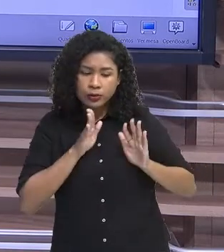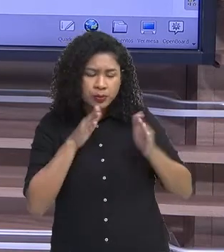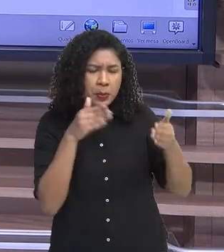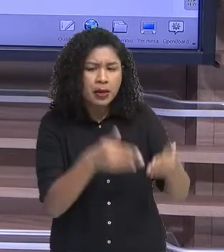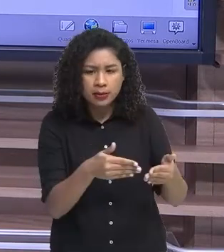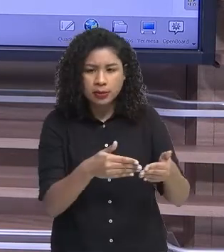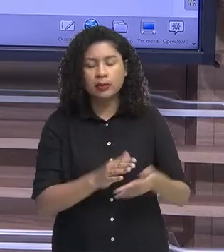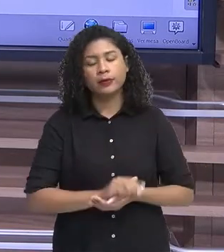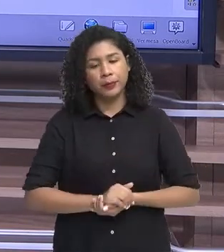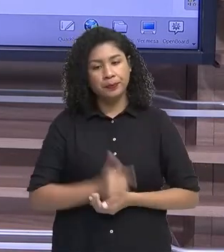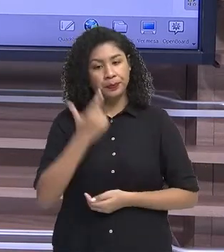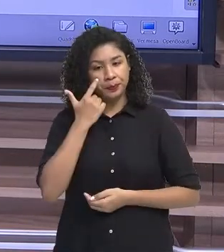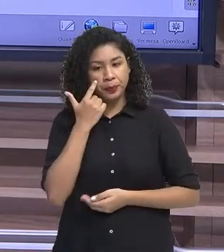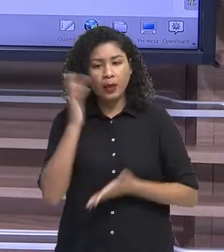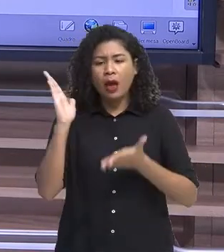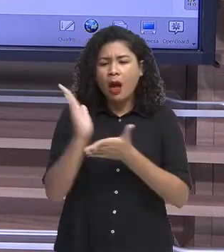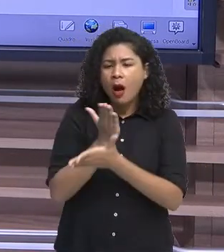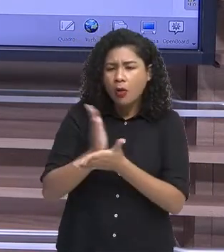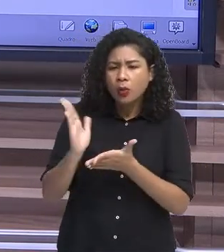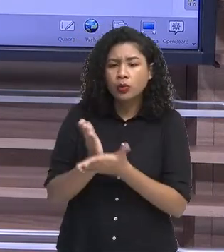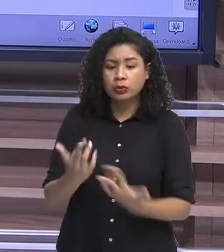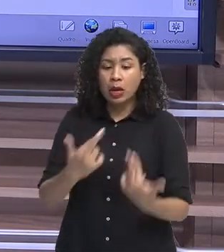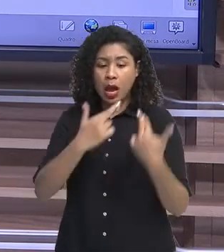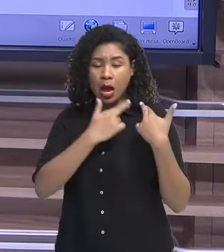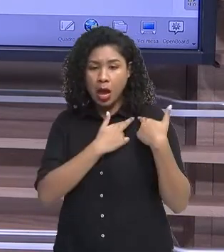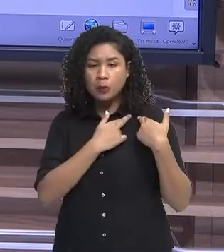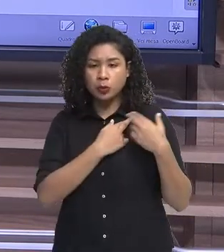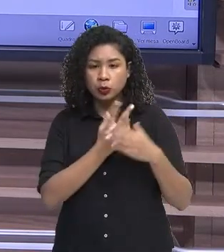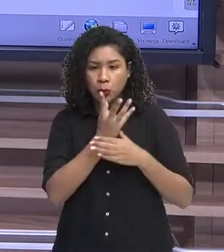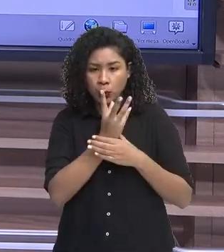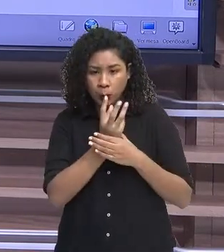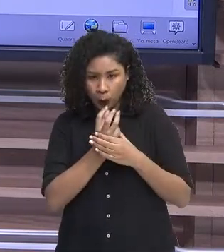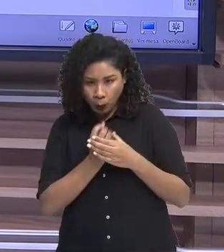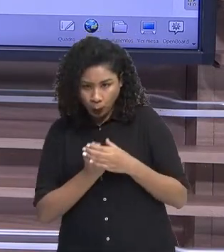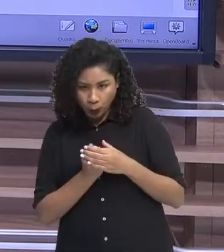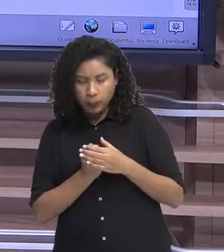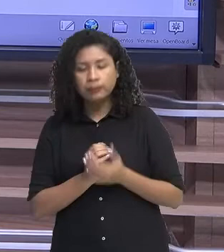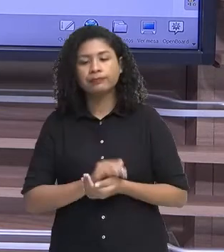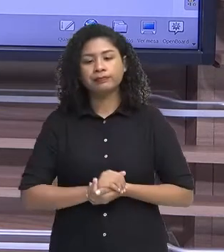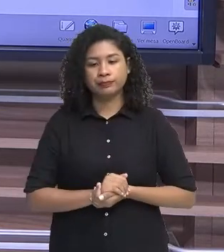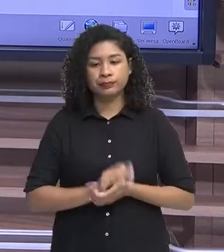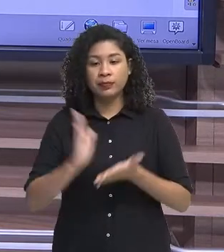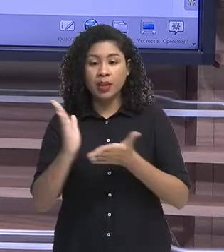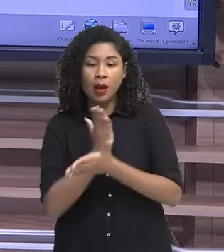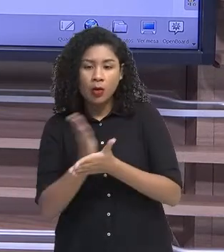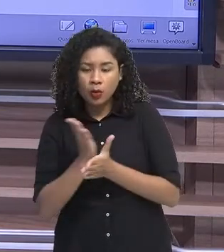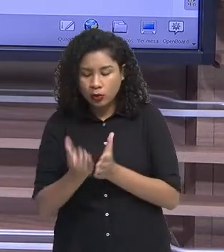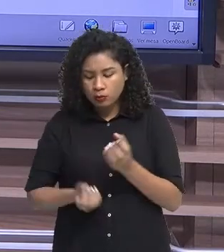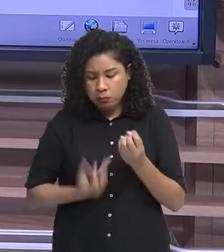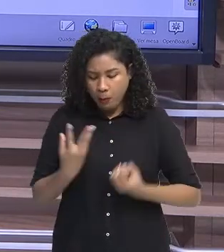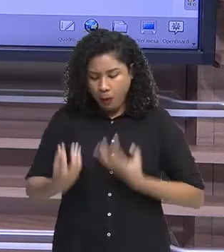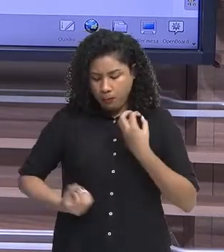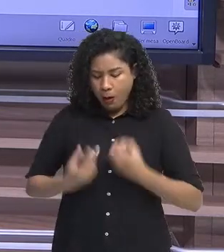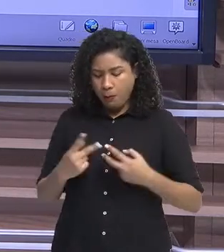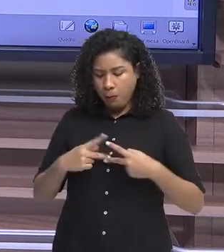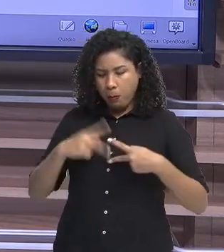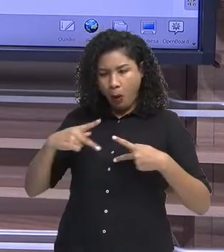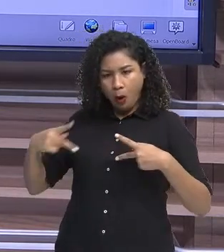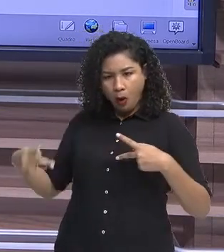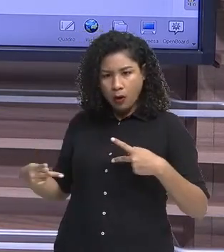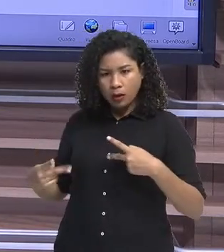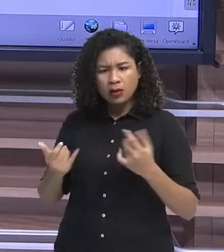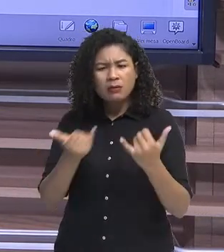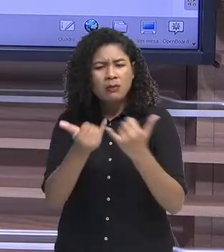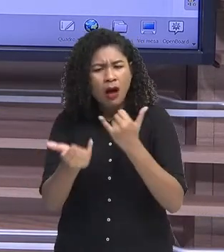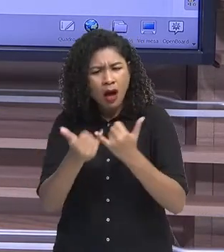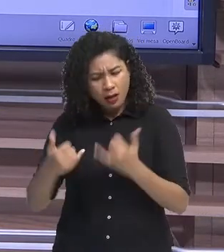que está relacionada com o processo de digestão celular, outras que vão sintetizar proteínas, assim como acontece no nosso